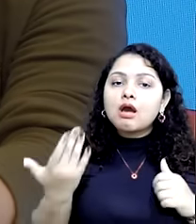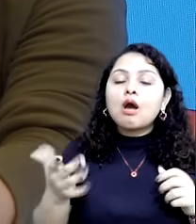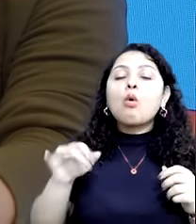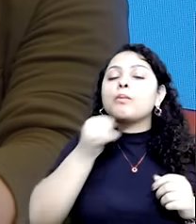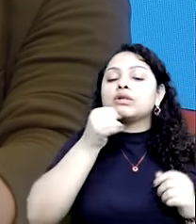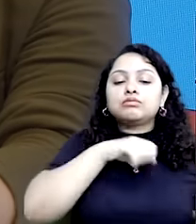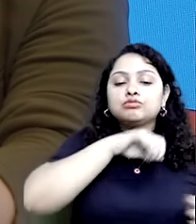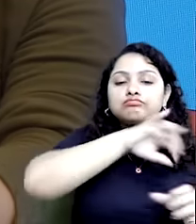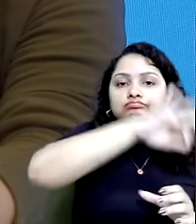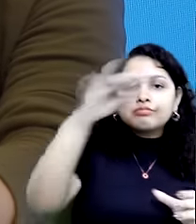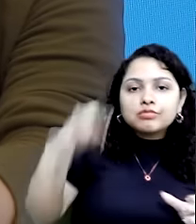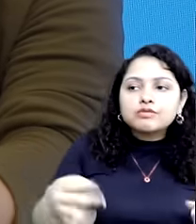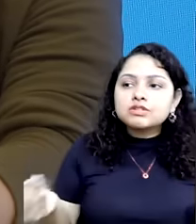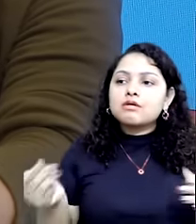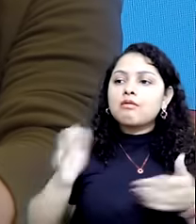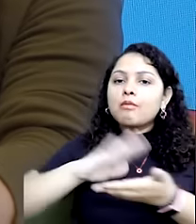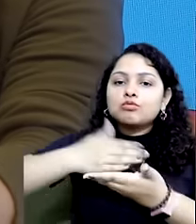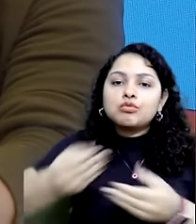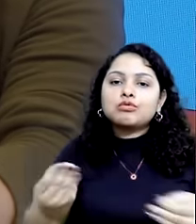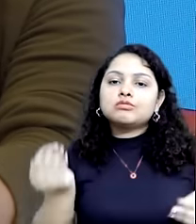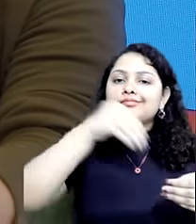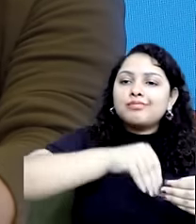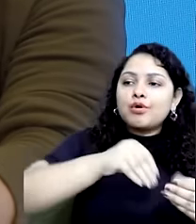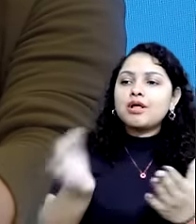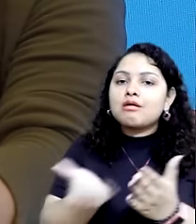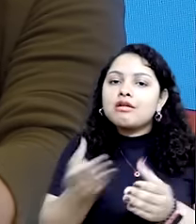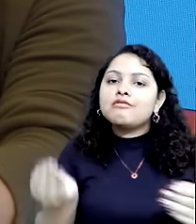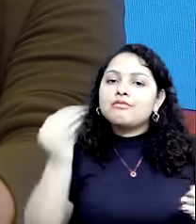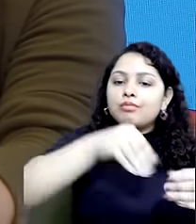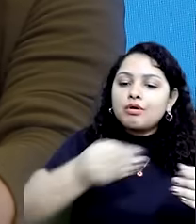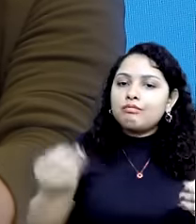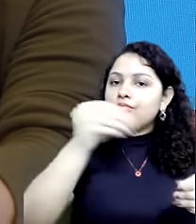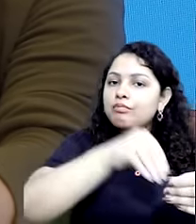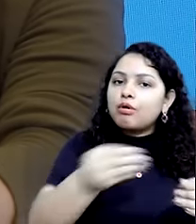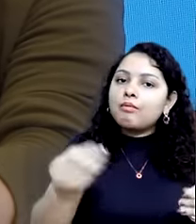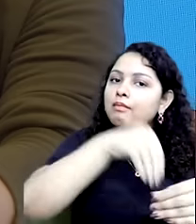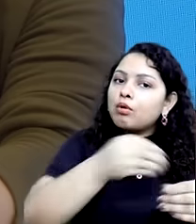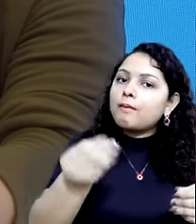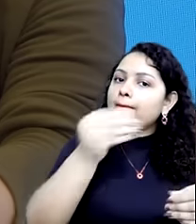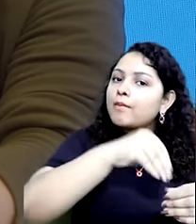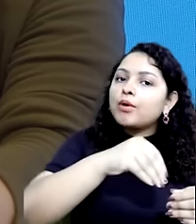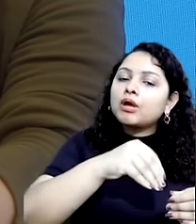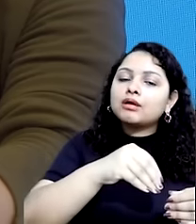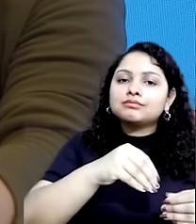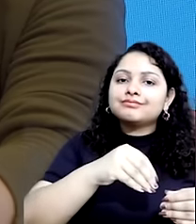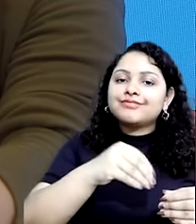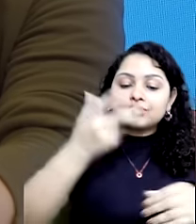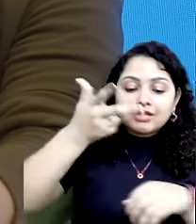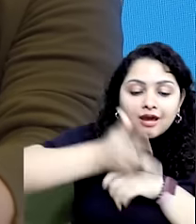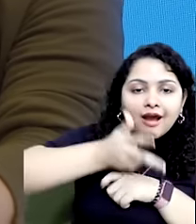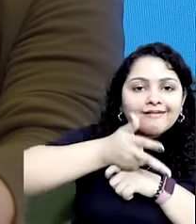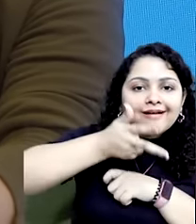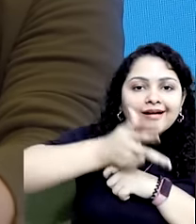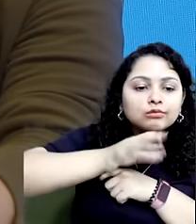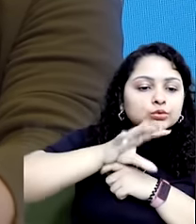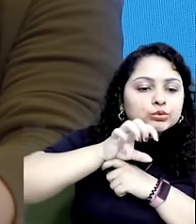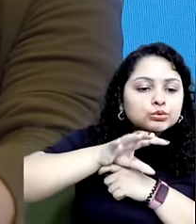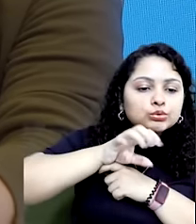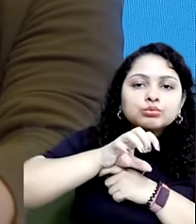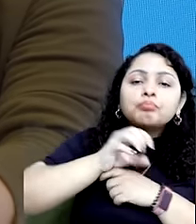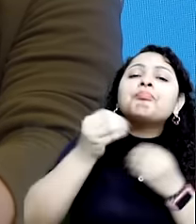põe não sei qu põe não sei que então que que você tá querendo passar ali você tá com aquele cenário para mostrar o tamanho daquele objeto tudo que